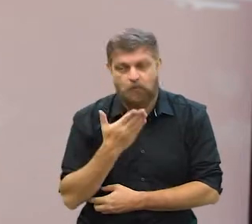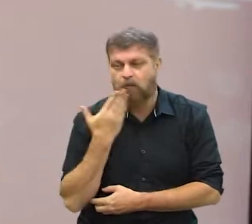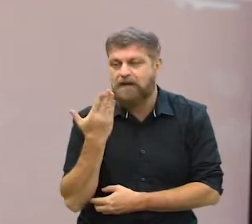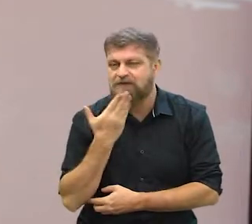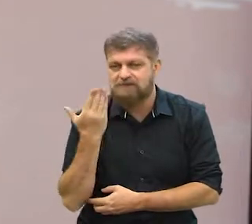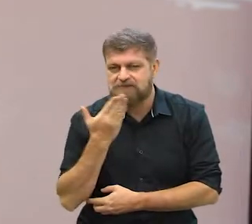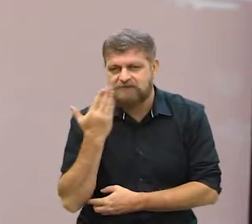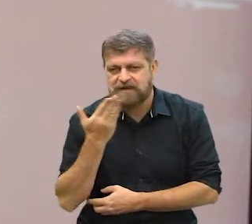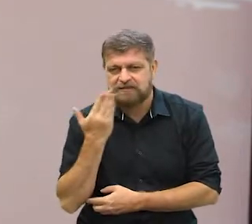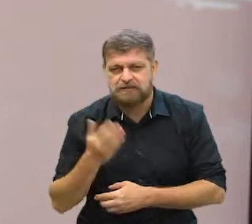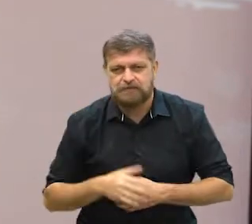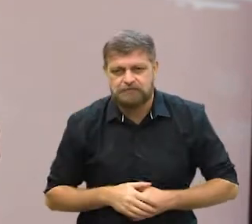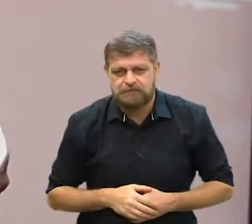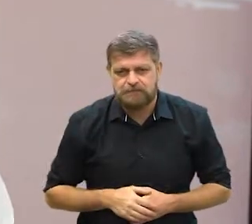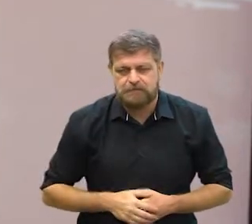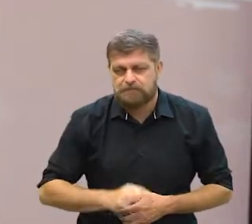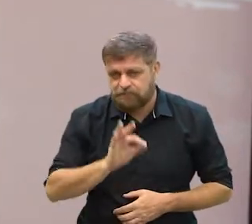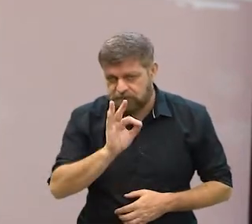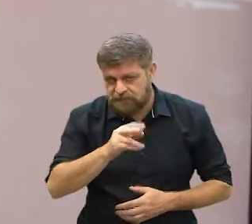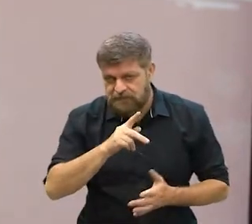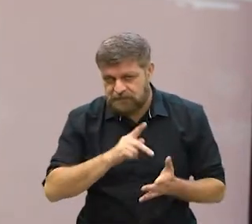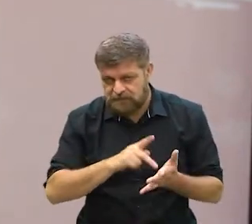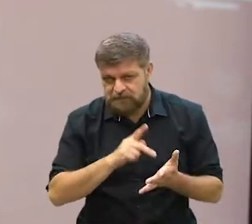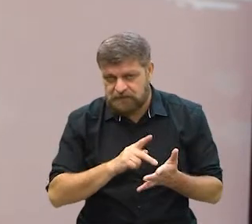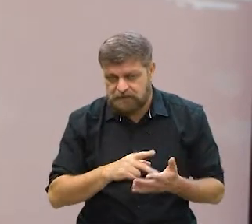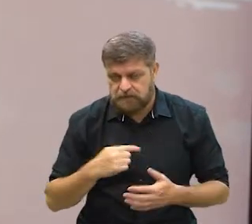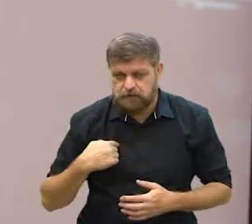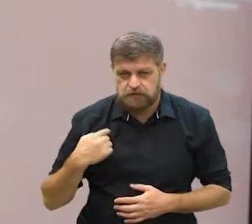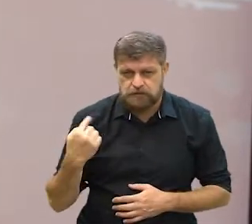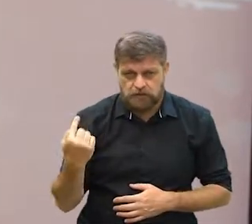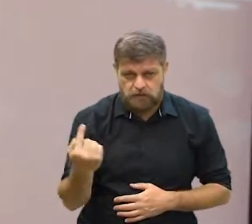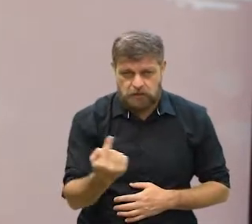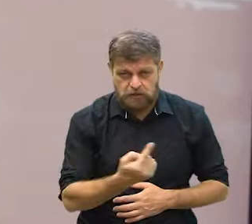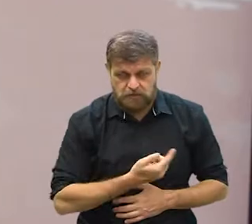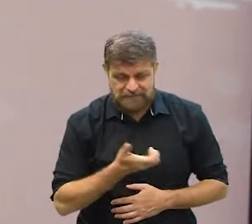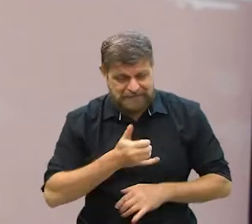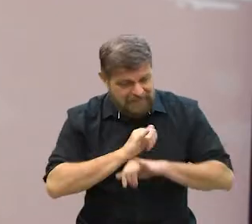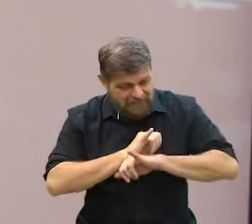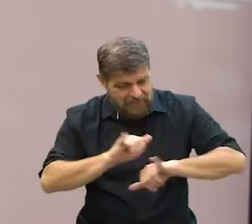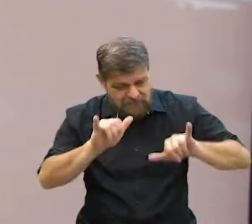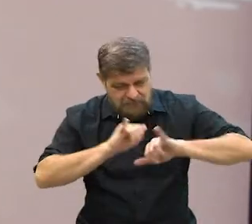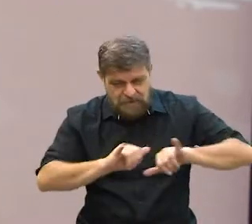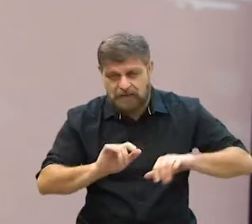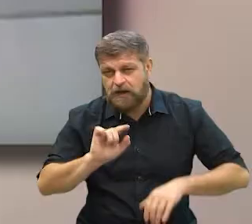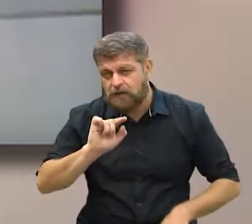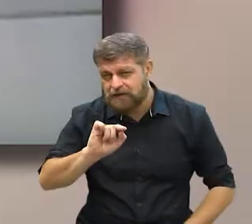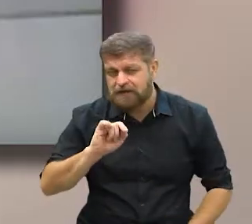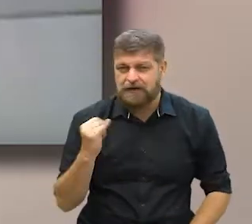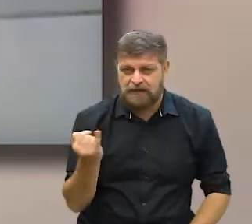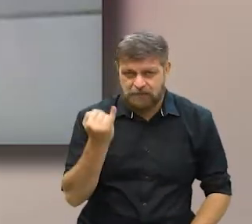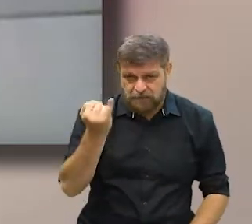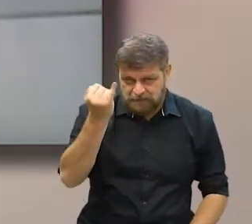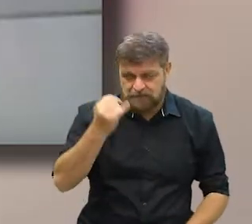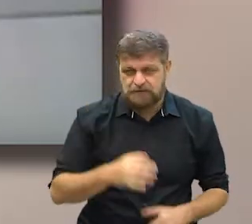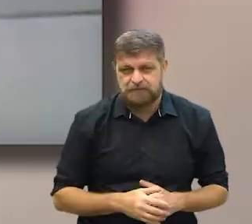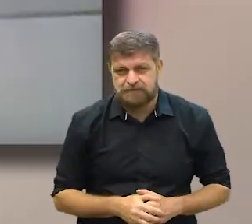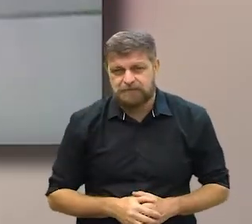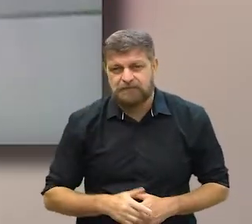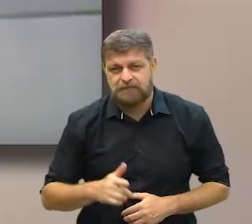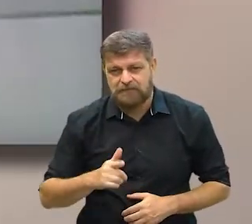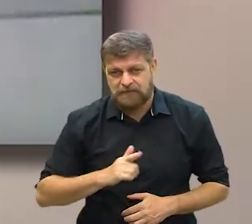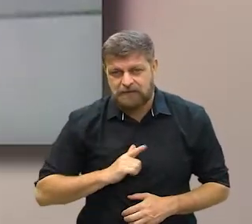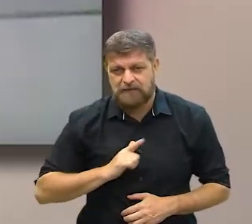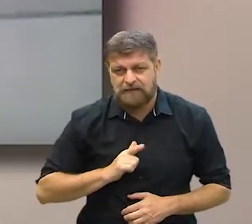importância da amamentação e que entenda que nem sempre vai ser tão fácil como se espera que seja? Exatamente. Nossa, a